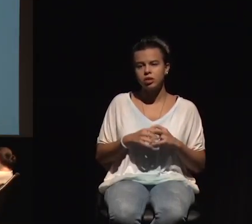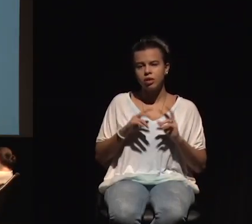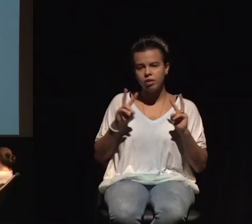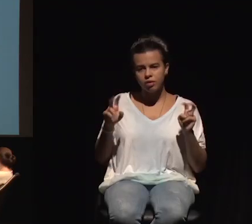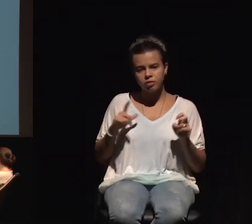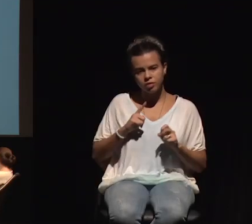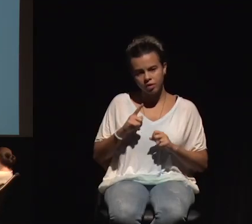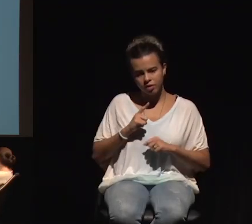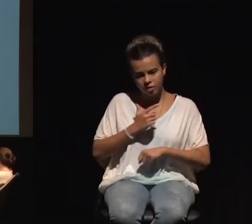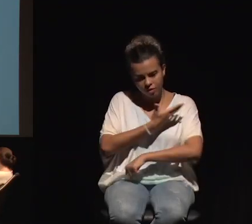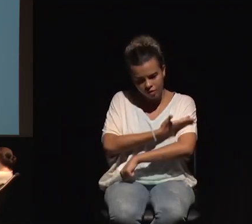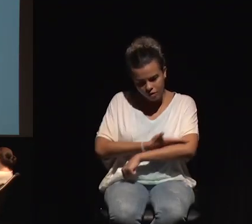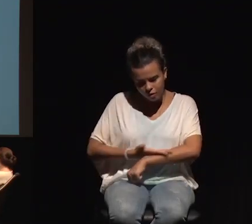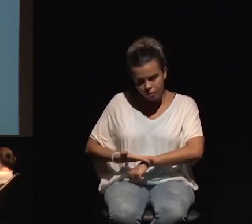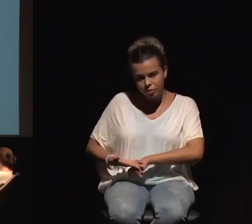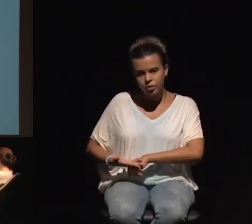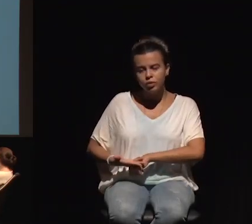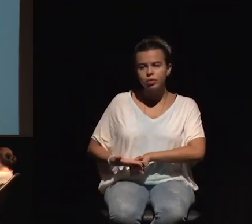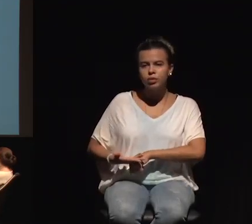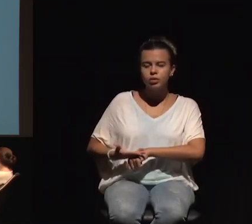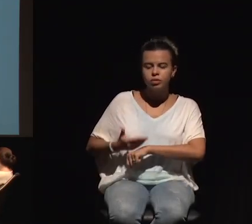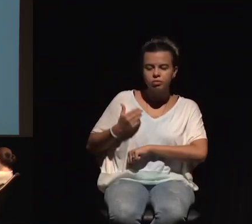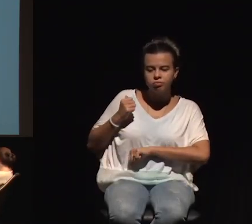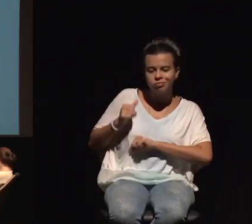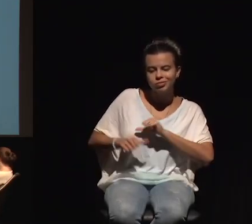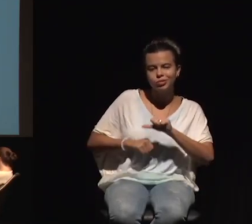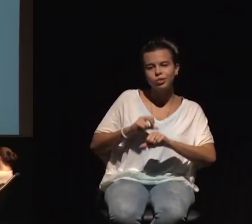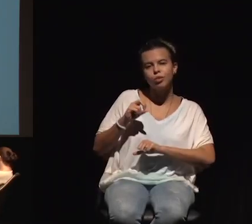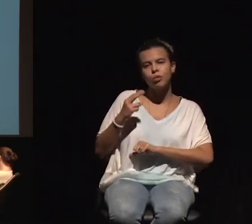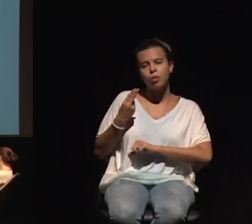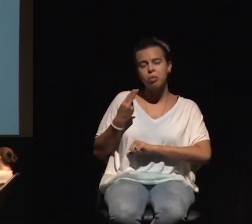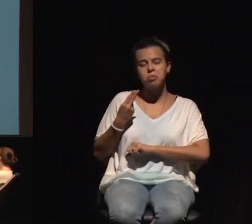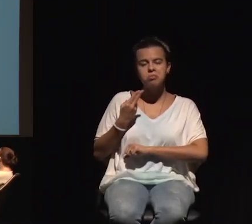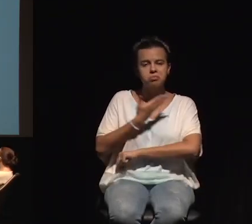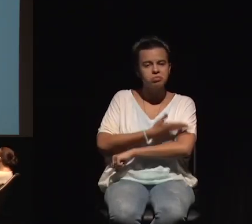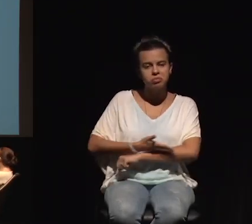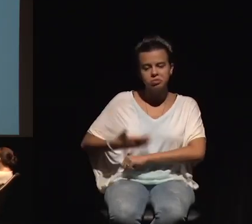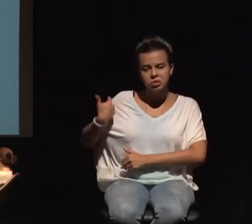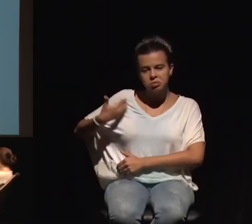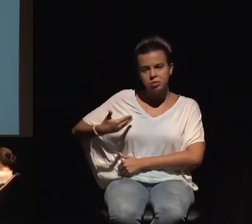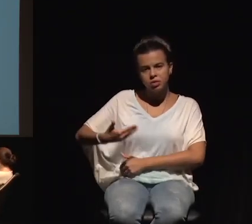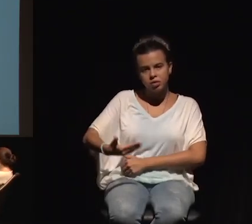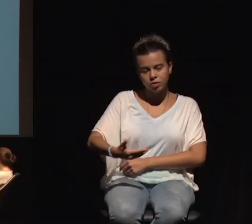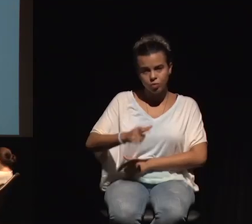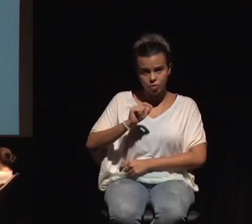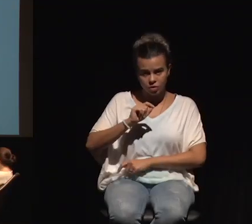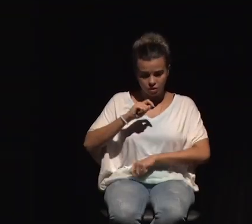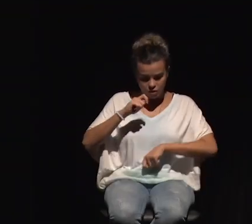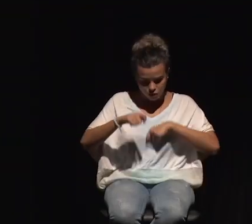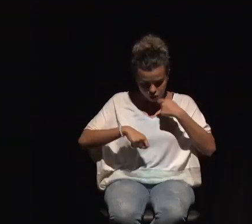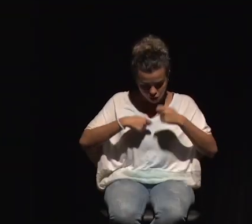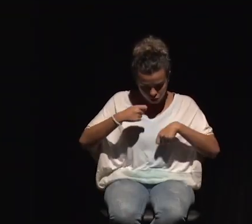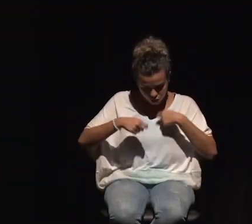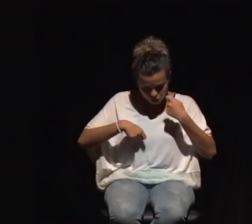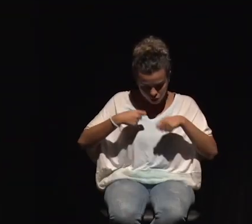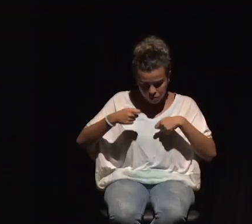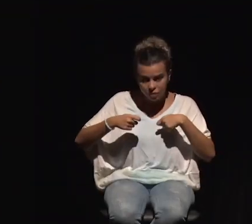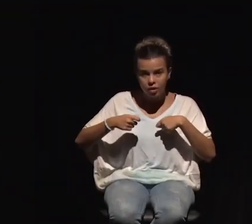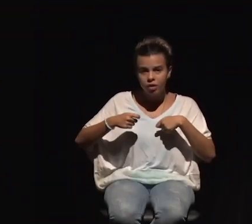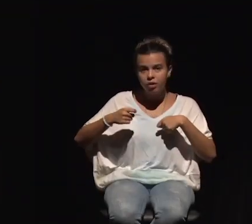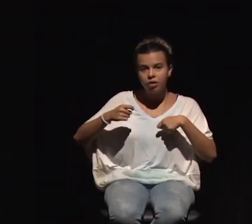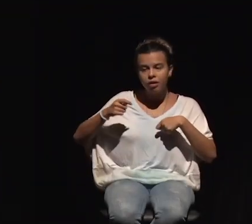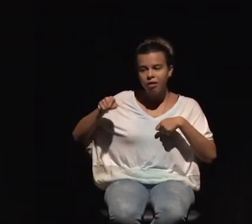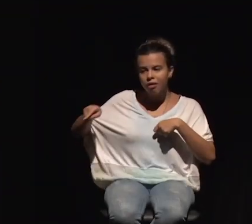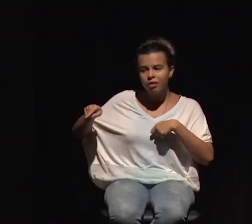nossos hábitos né de que maneira que aquilo que a gente come desculpe a paisagem na qual a gente vive é